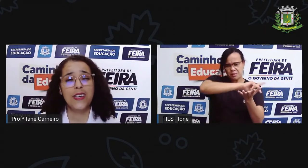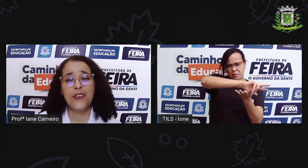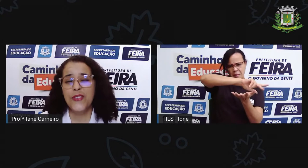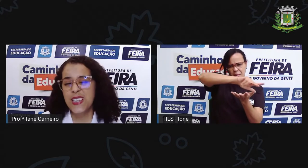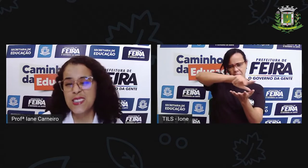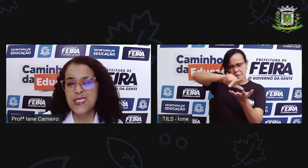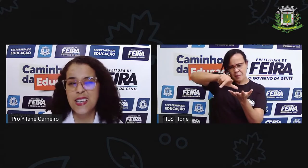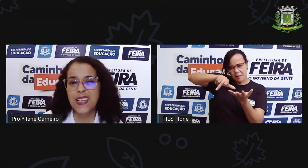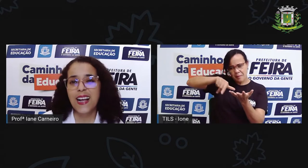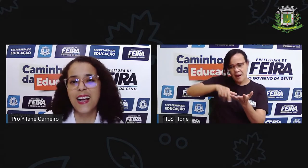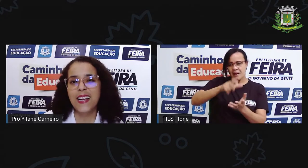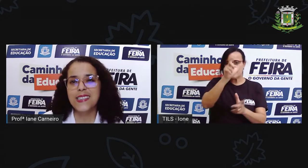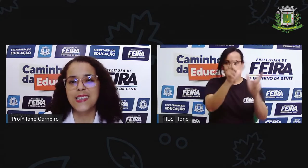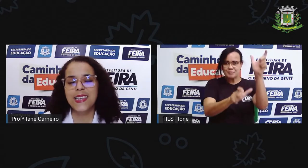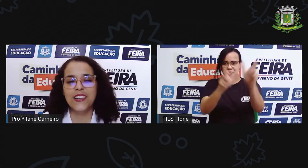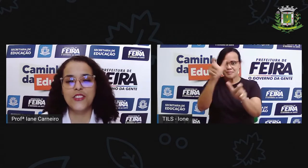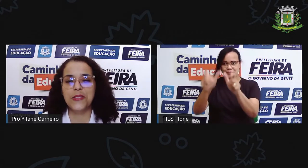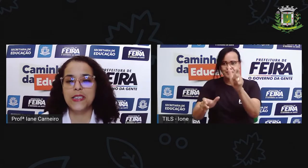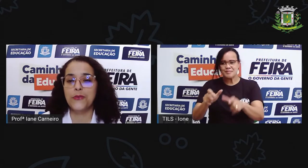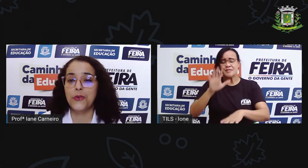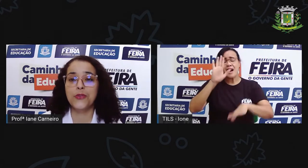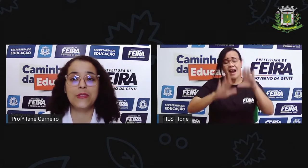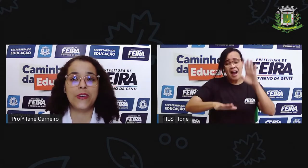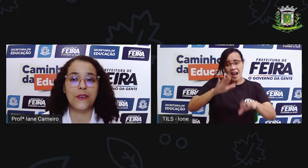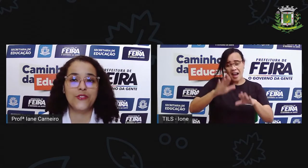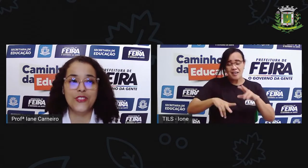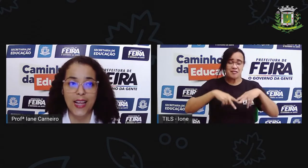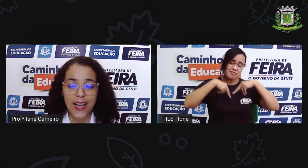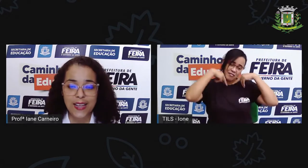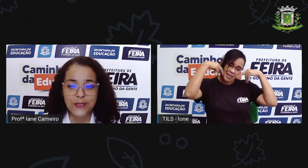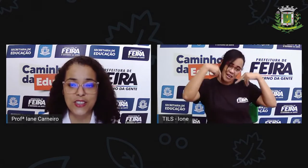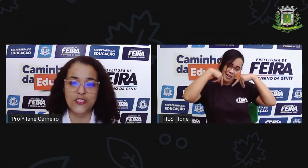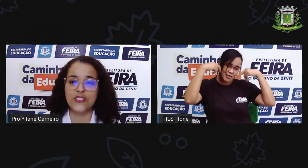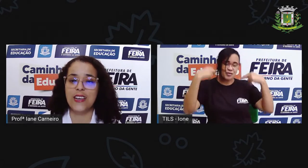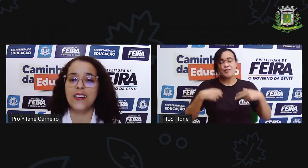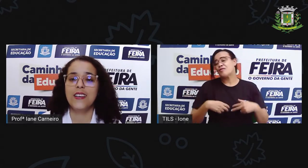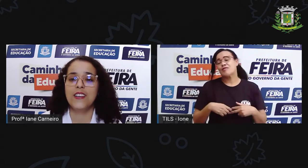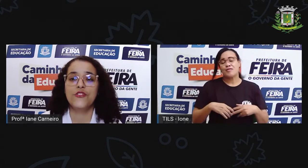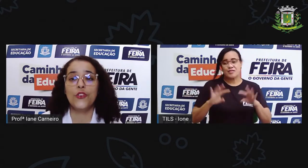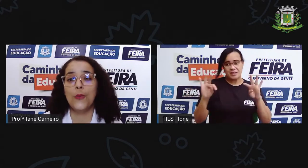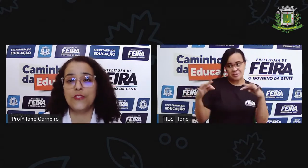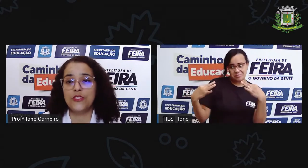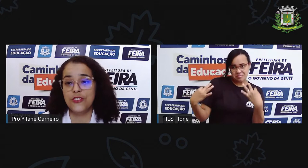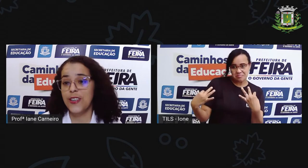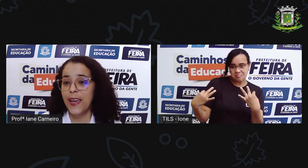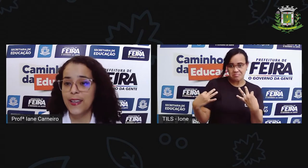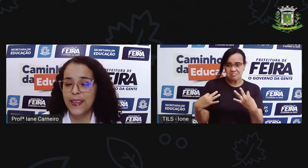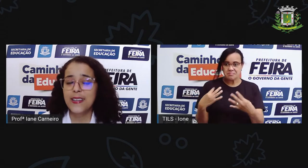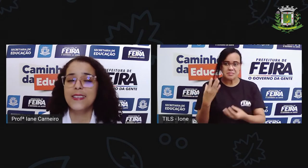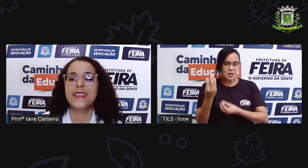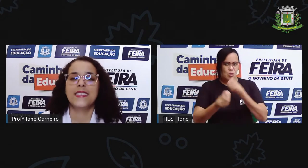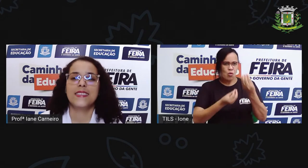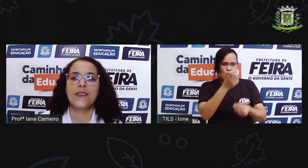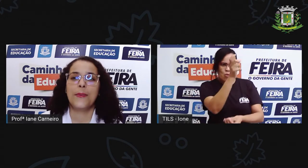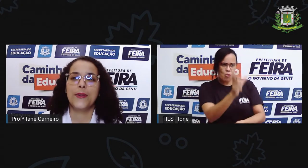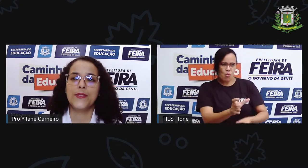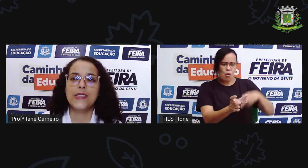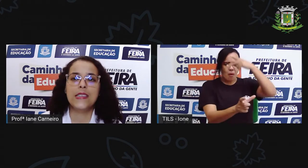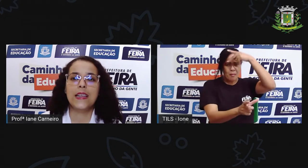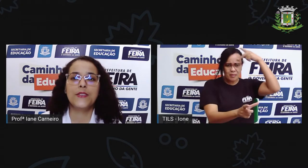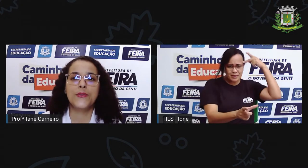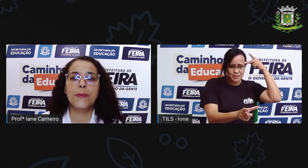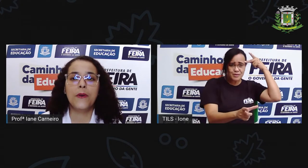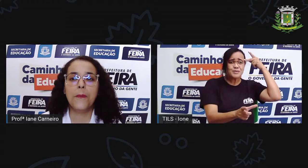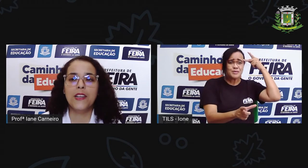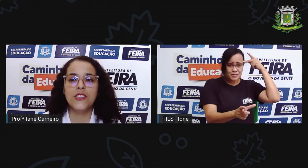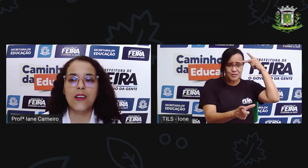gente fica assim sem graça, né? Achando que o outro não vai gostar do que a gente está, de como a gente é, né? Então, a Pró trouxe